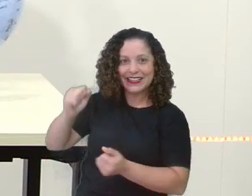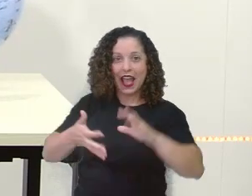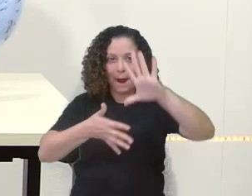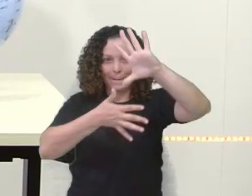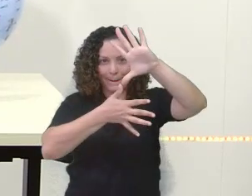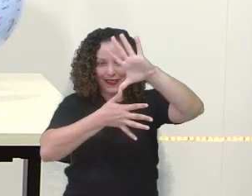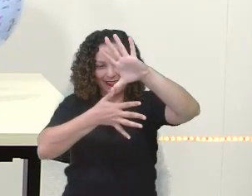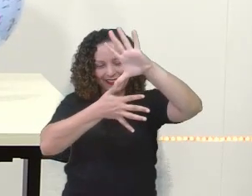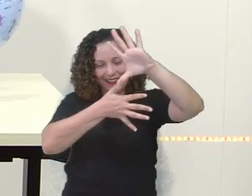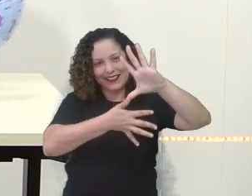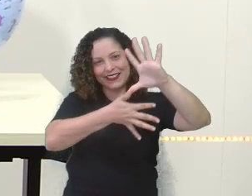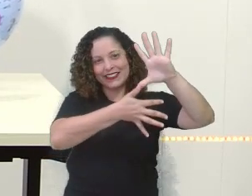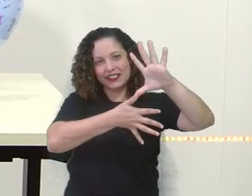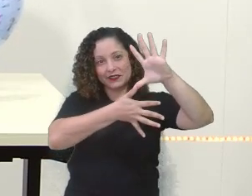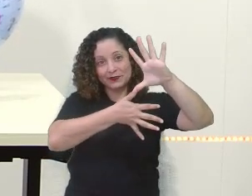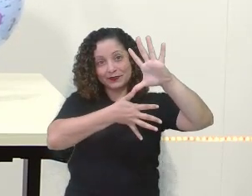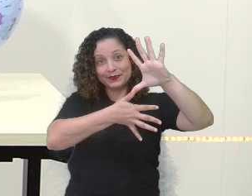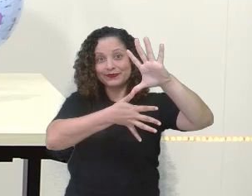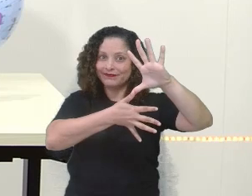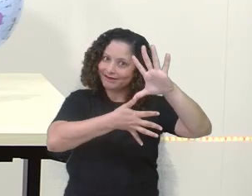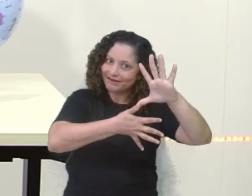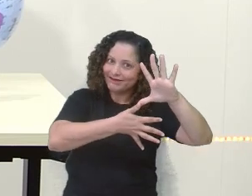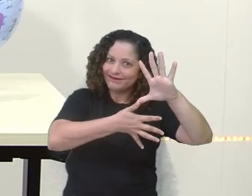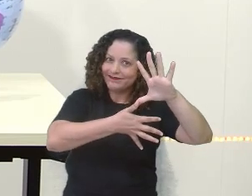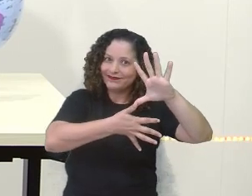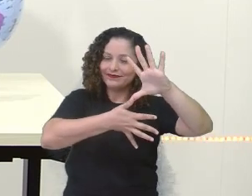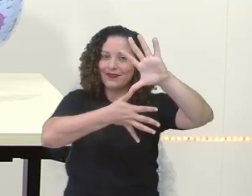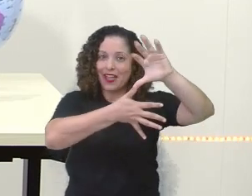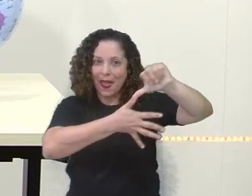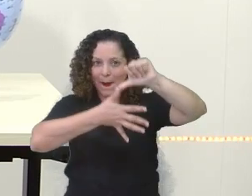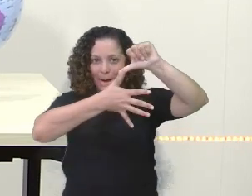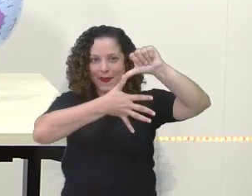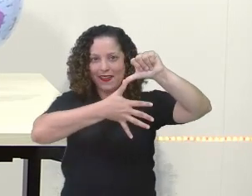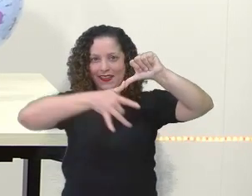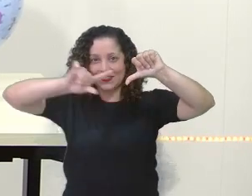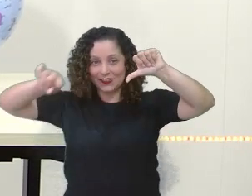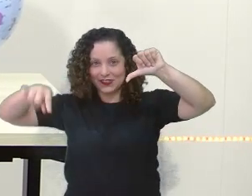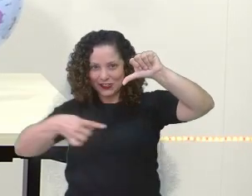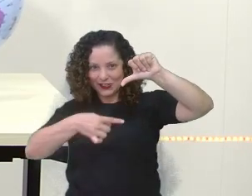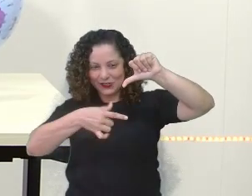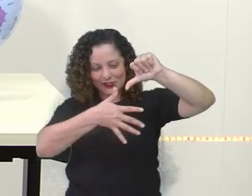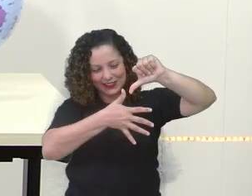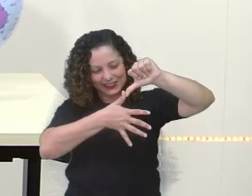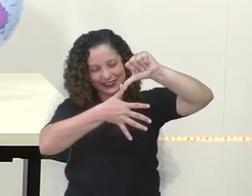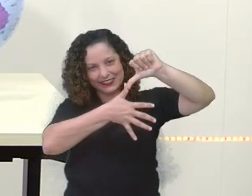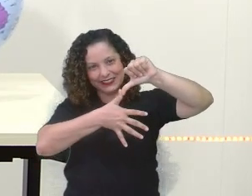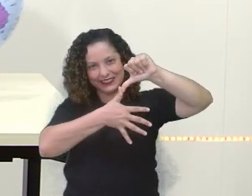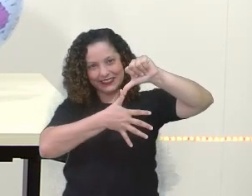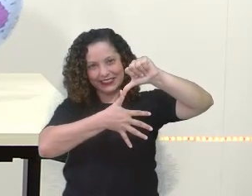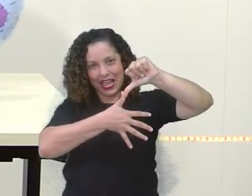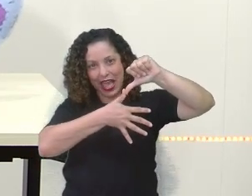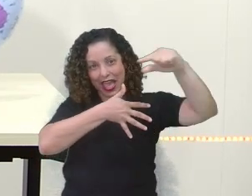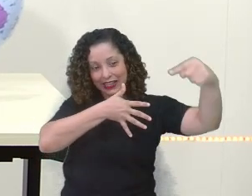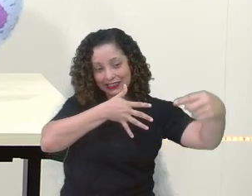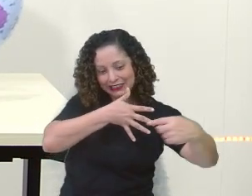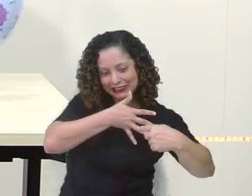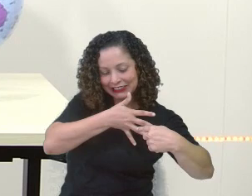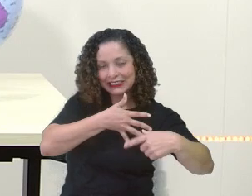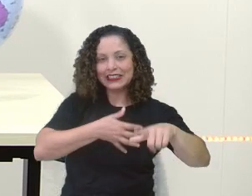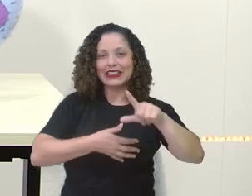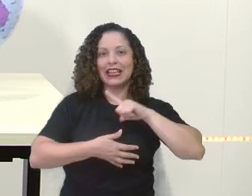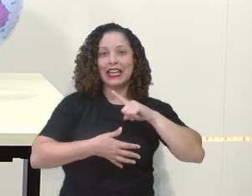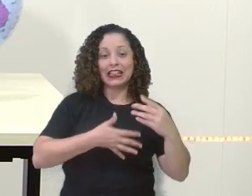americano, especificamente na América do Sul. Dentro da América do Sul, a gente tem